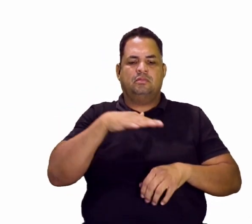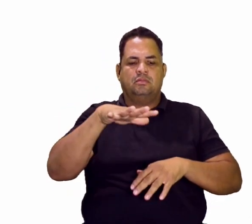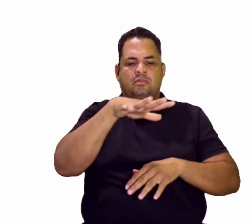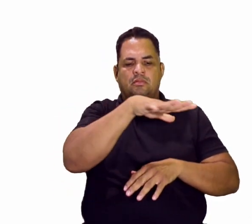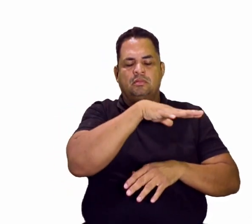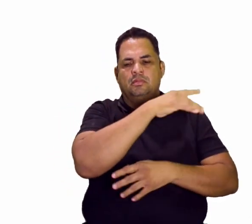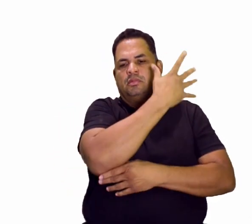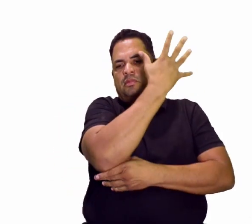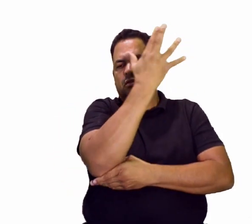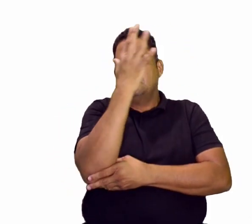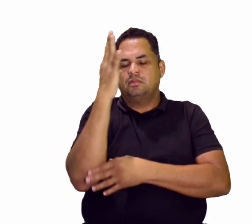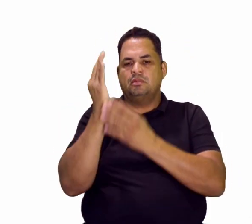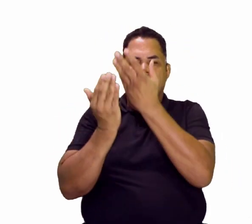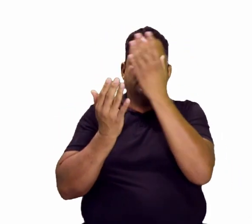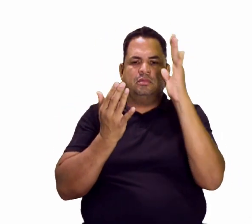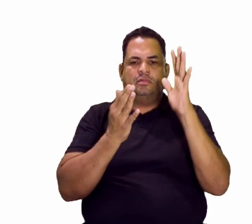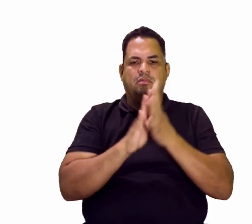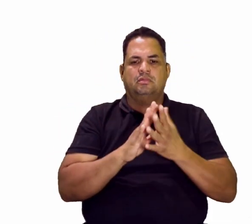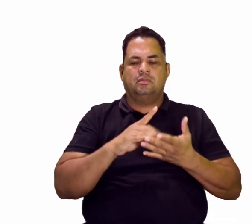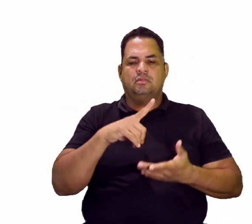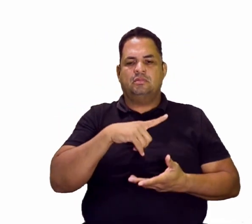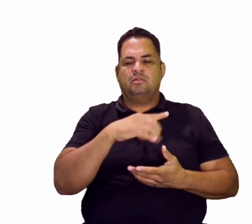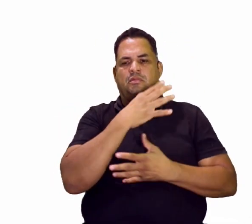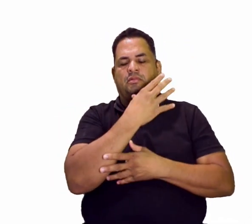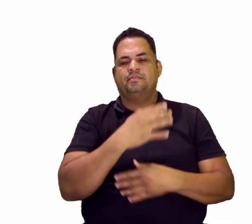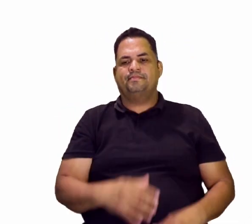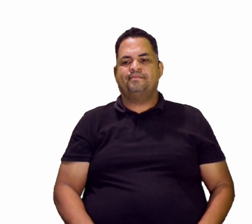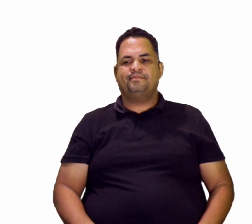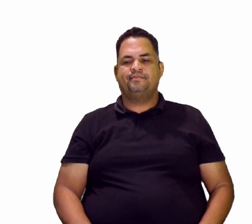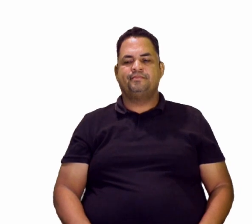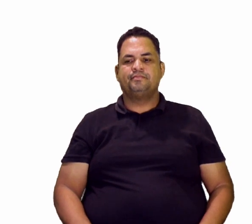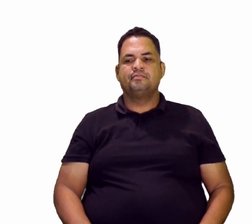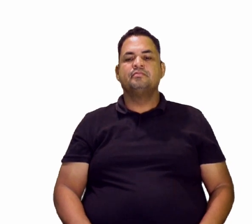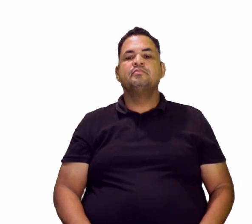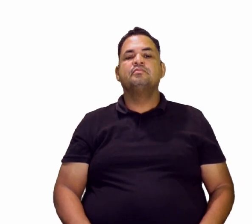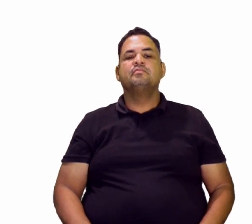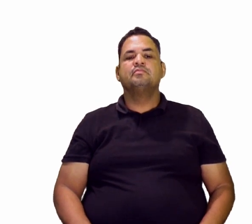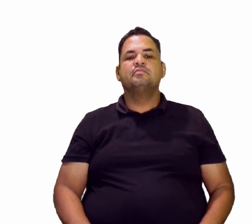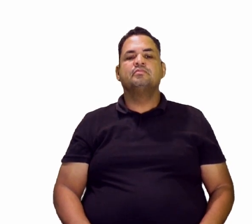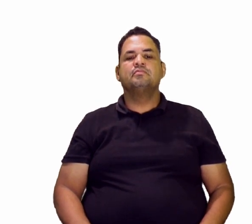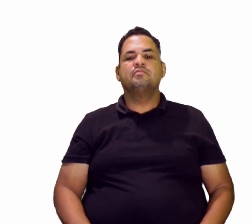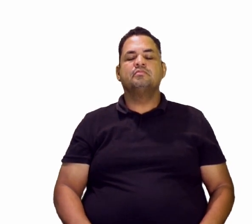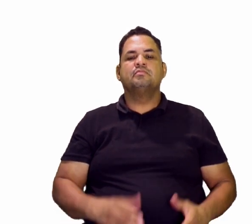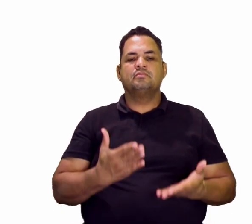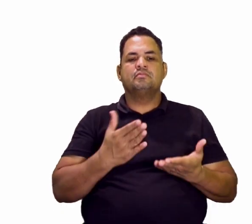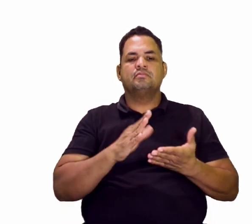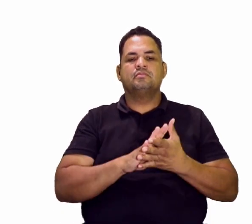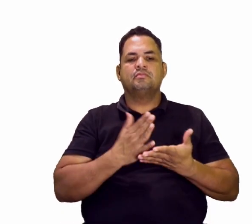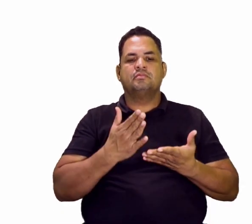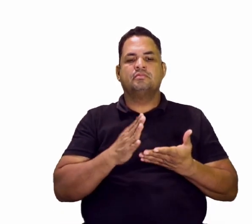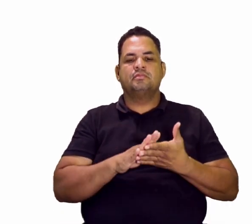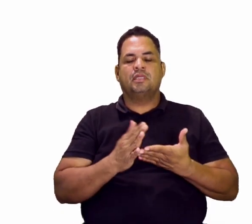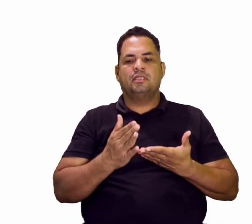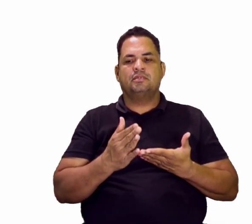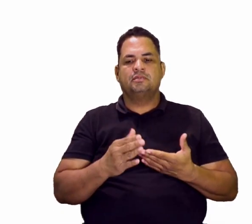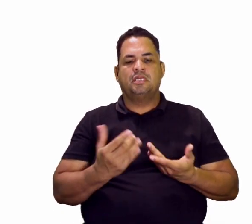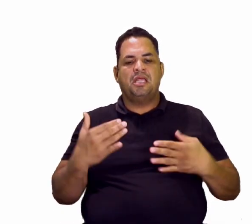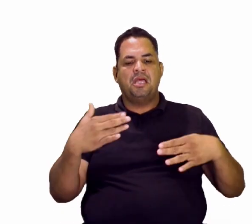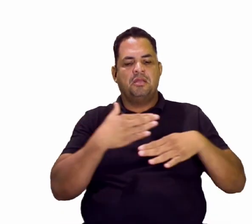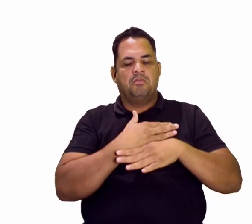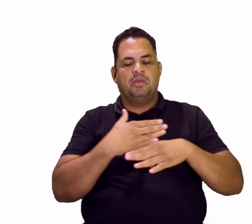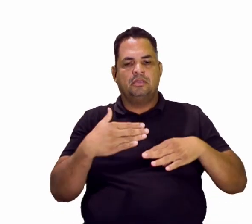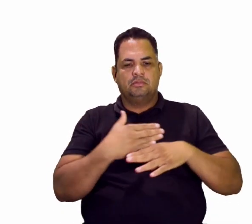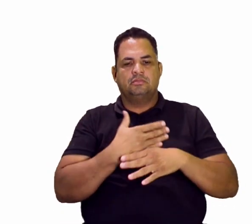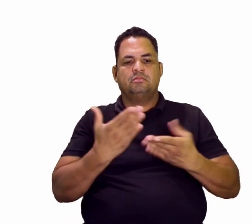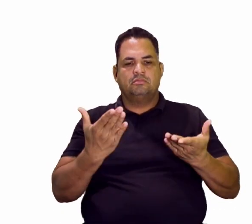áreas arborizadas, áreas com vegetação, tá? E o Aedes aegypti já é mais social, vamos dizer assim. Então,